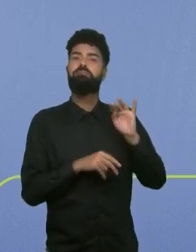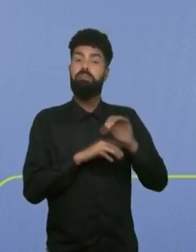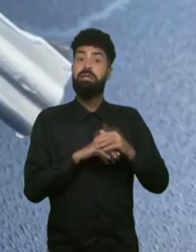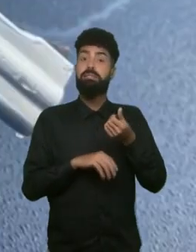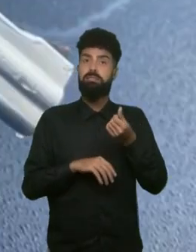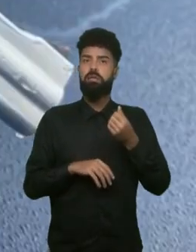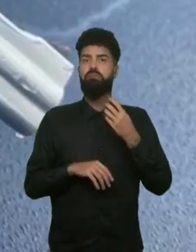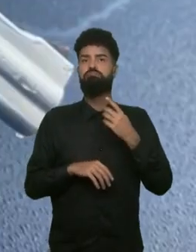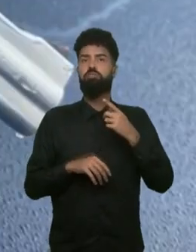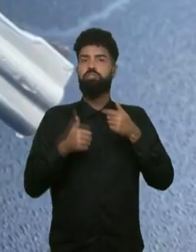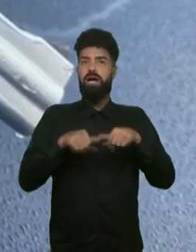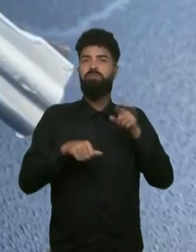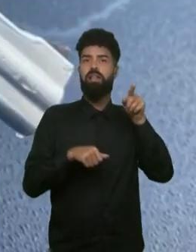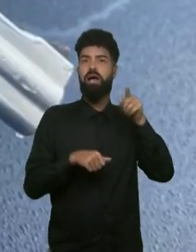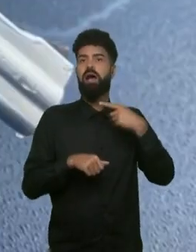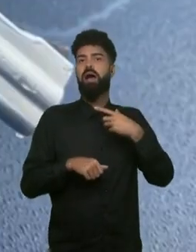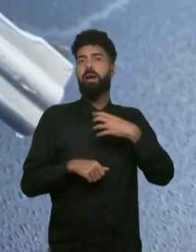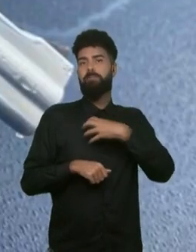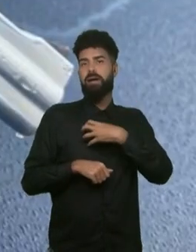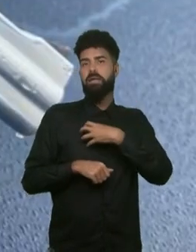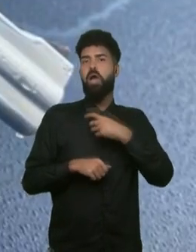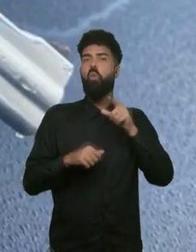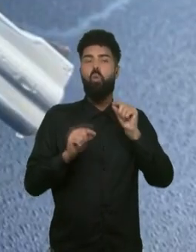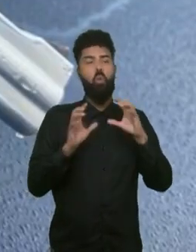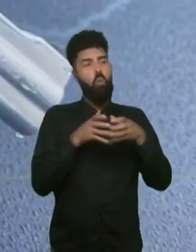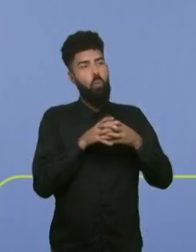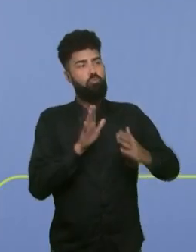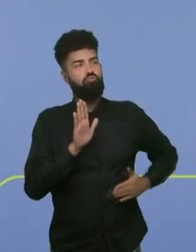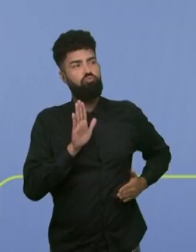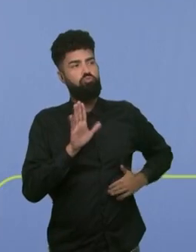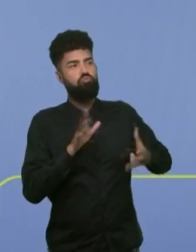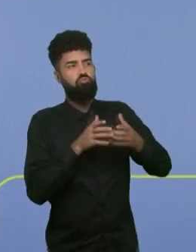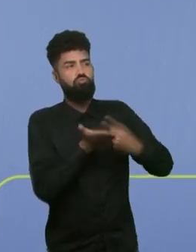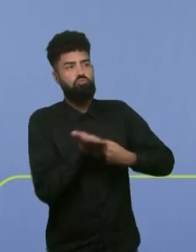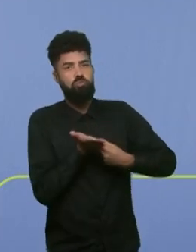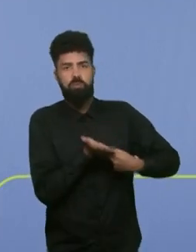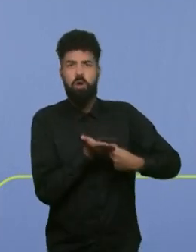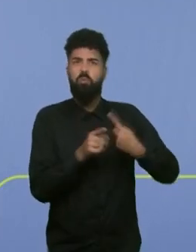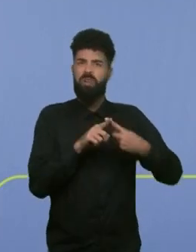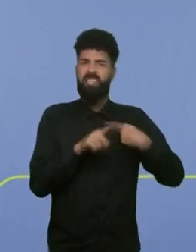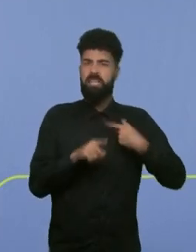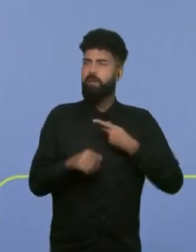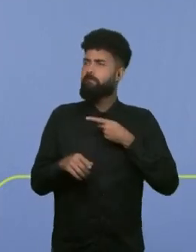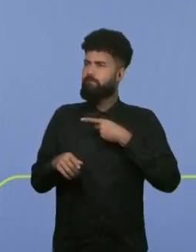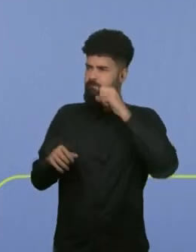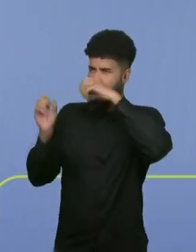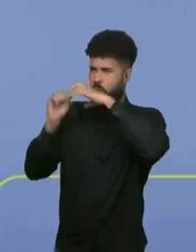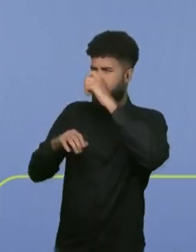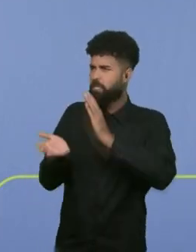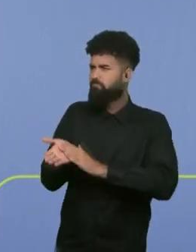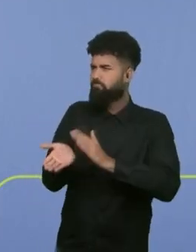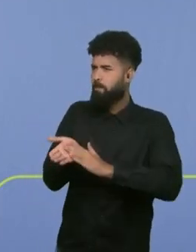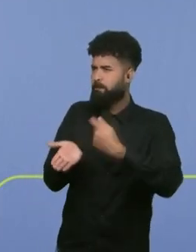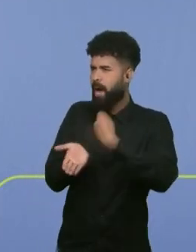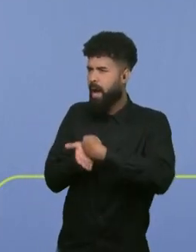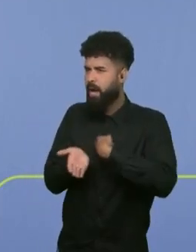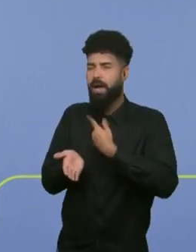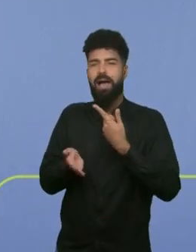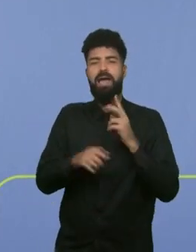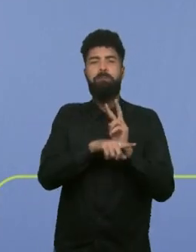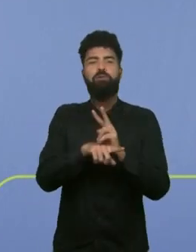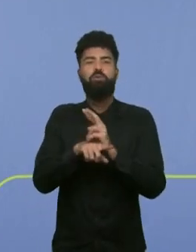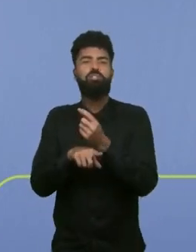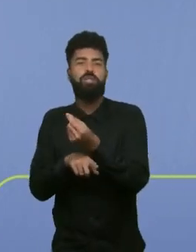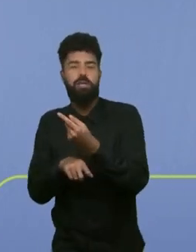identificados como integrantes do braço armado da quadrilha. Eles faziam cobranças violentas relacionadas à